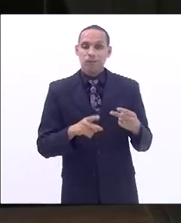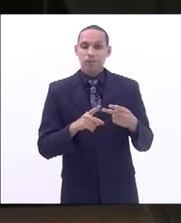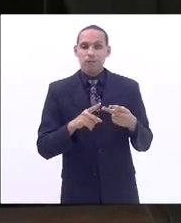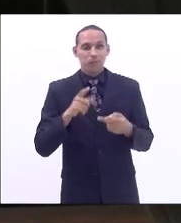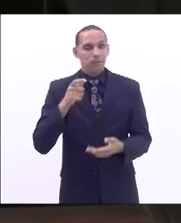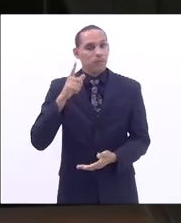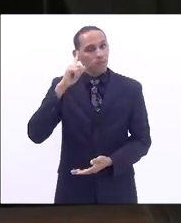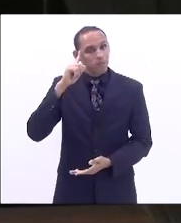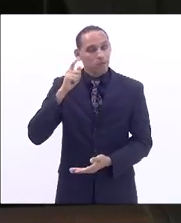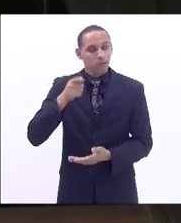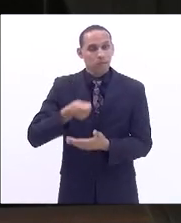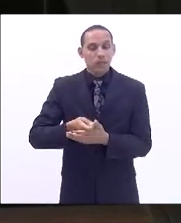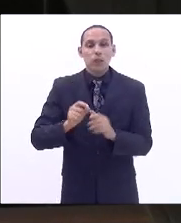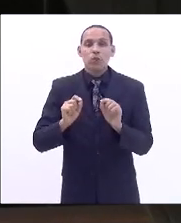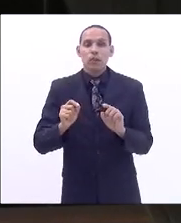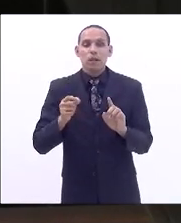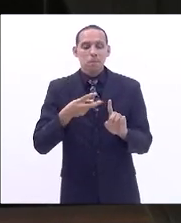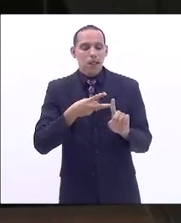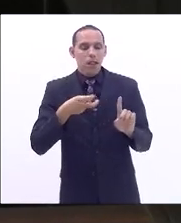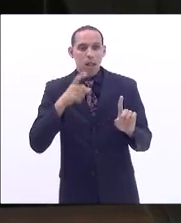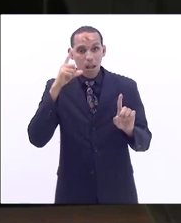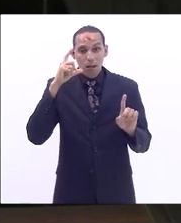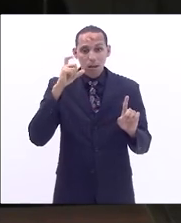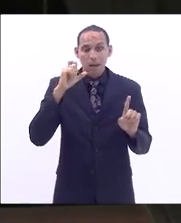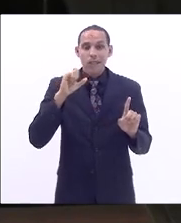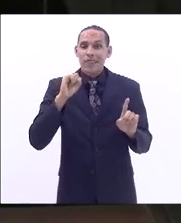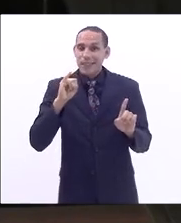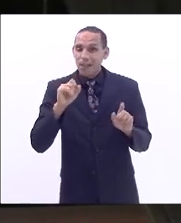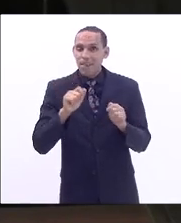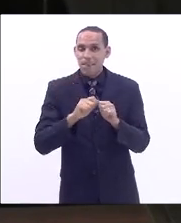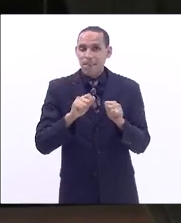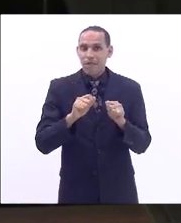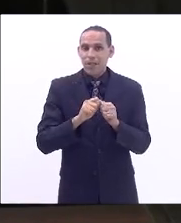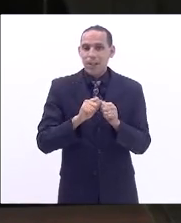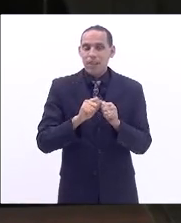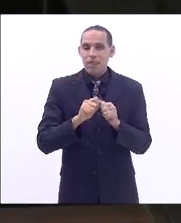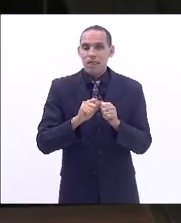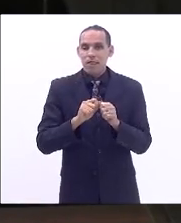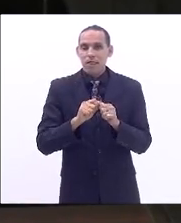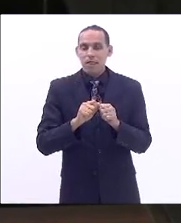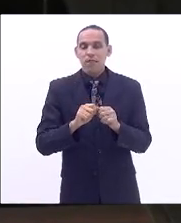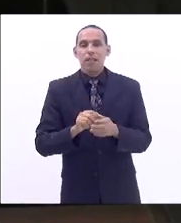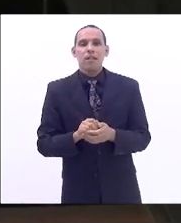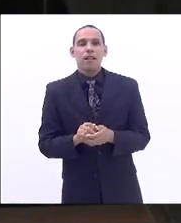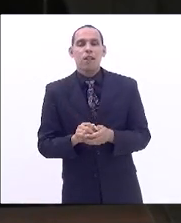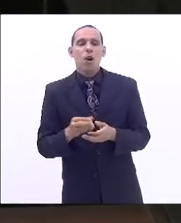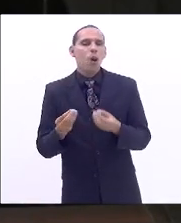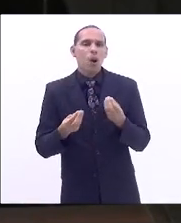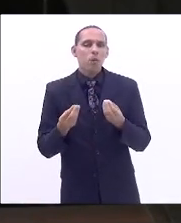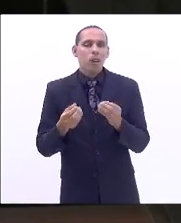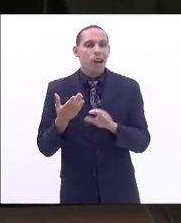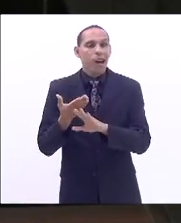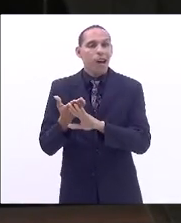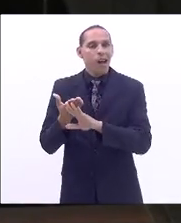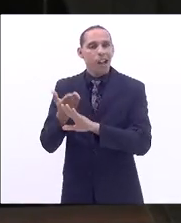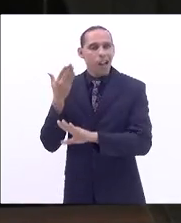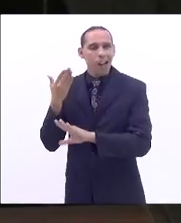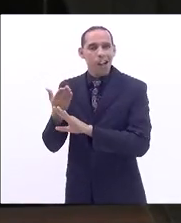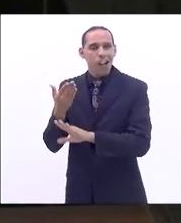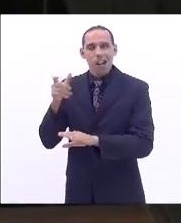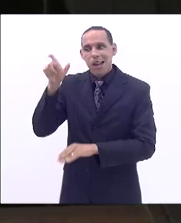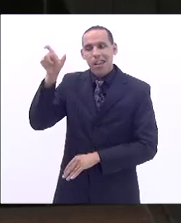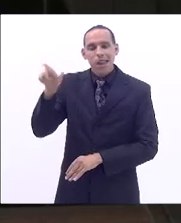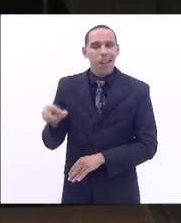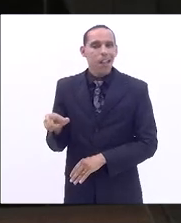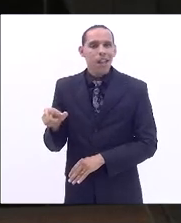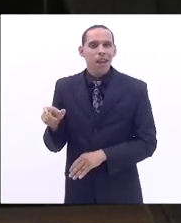o reconhecimento fotográfico se for realizado seja antecipado de uma descrição mínima do